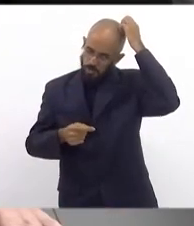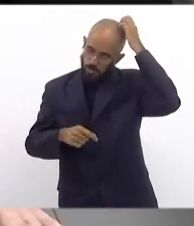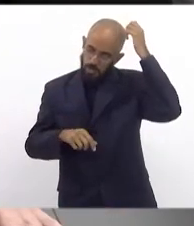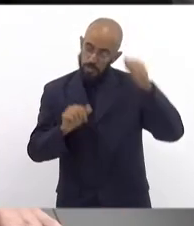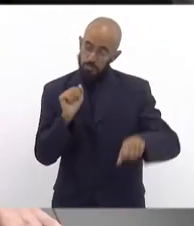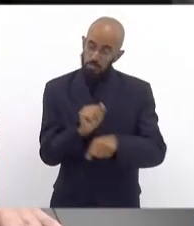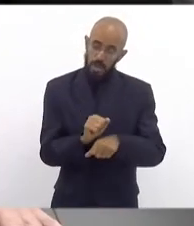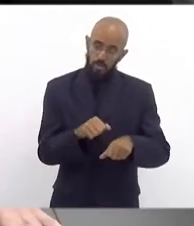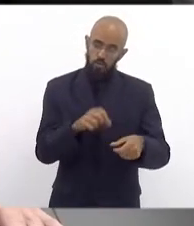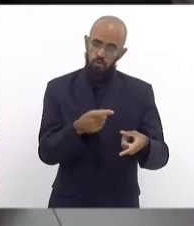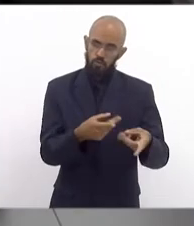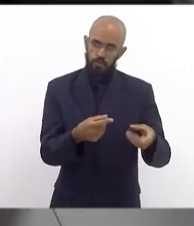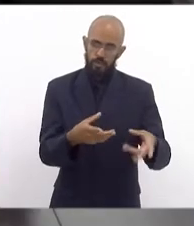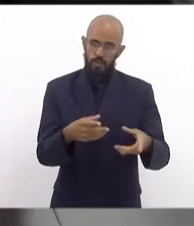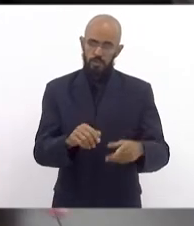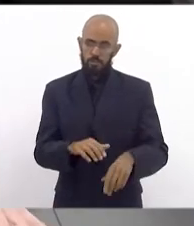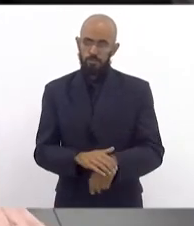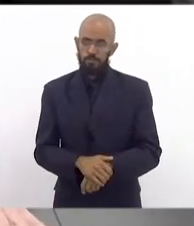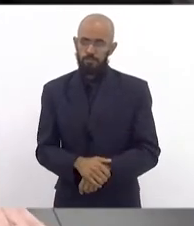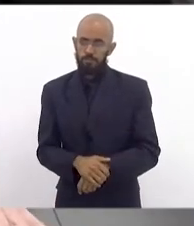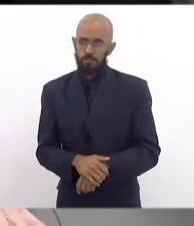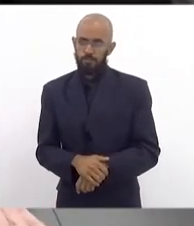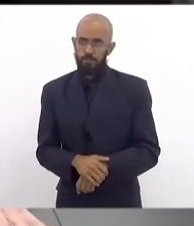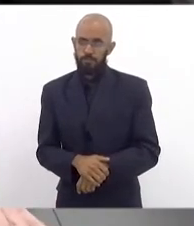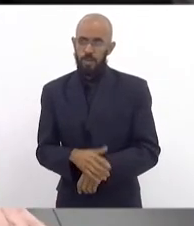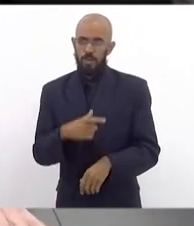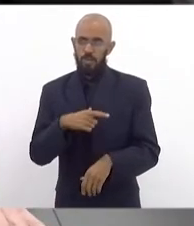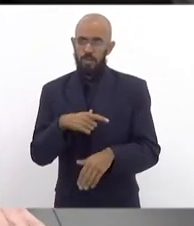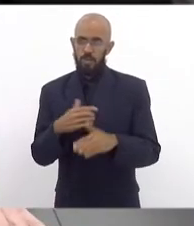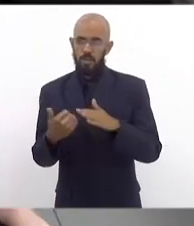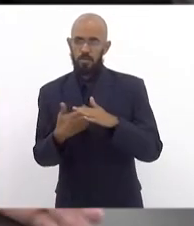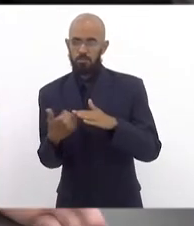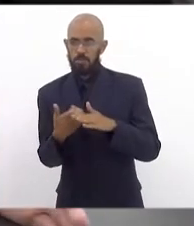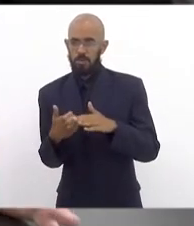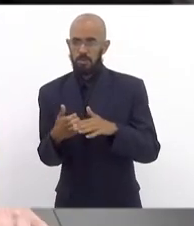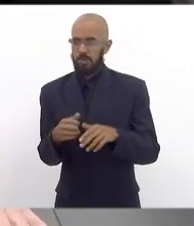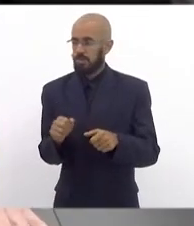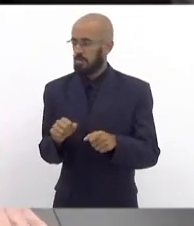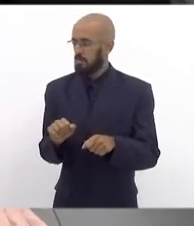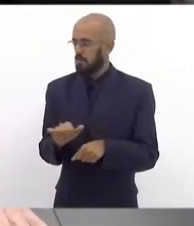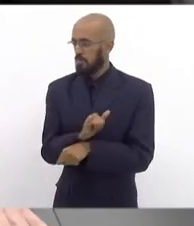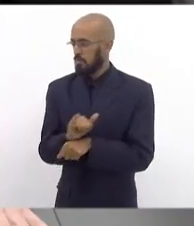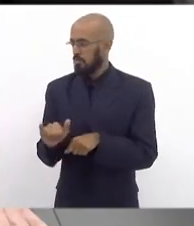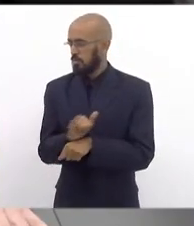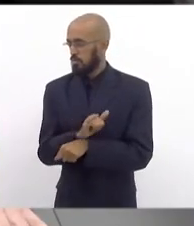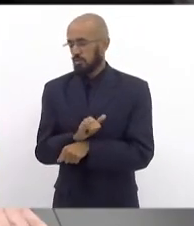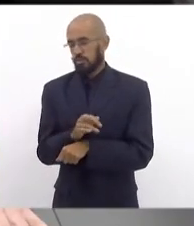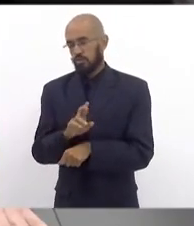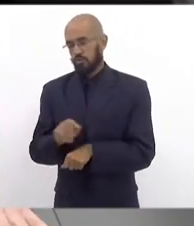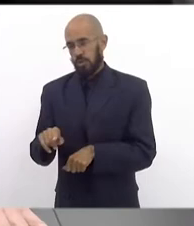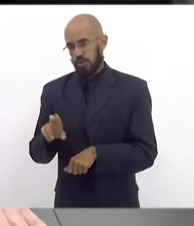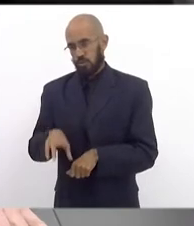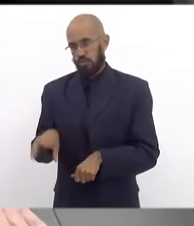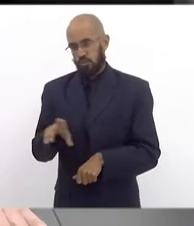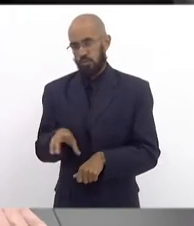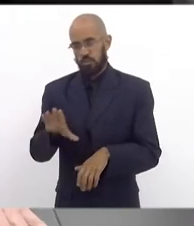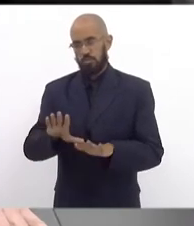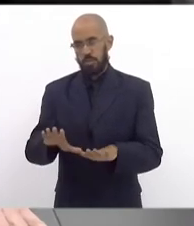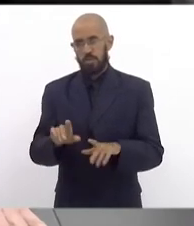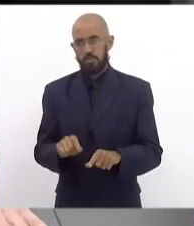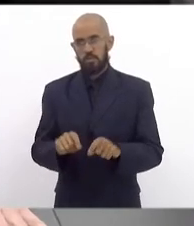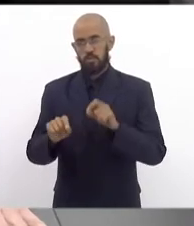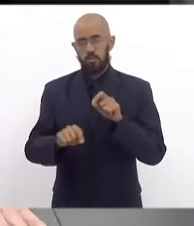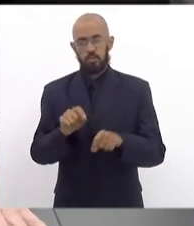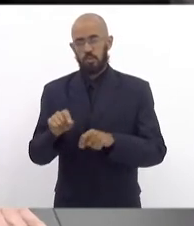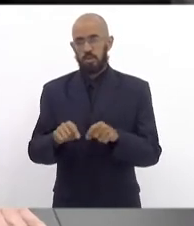né é existem empresas que fazem que adotam outras situações mas não é sobre essas empresas que estamos falando aqui a gente tá